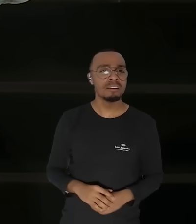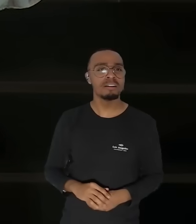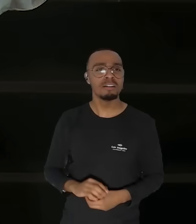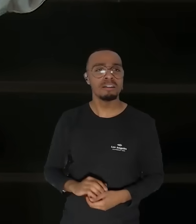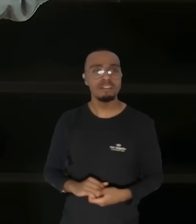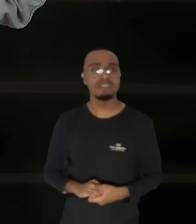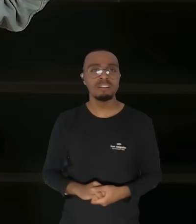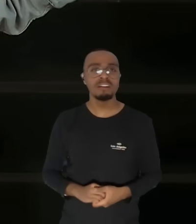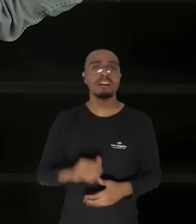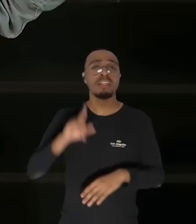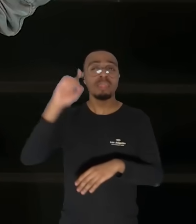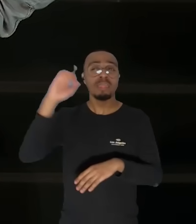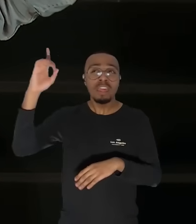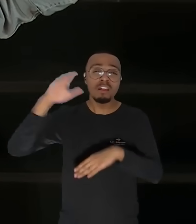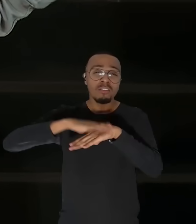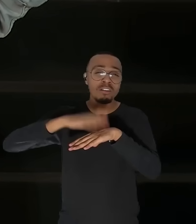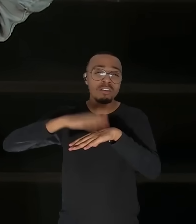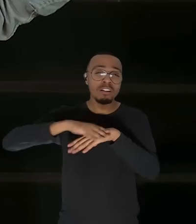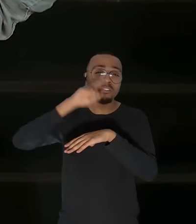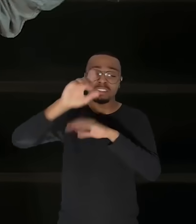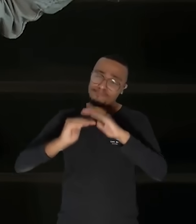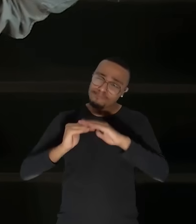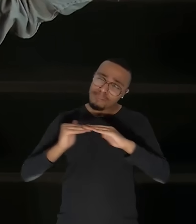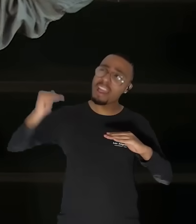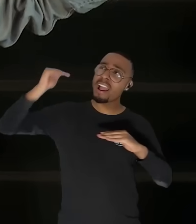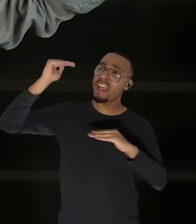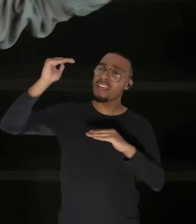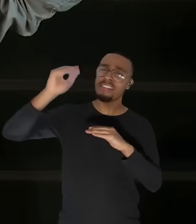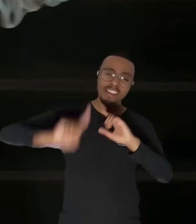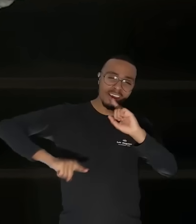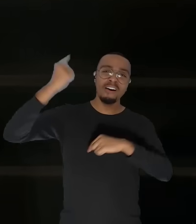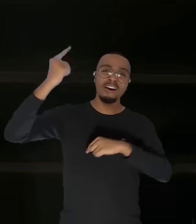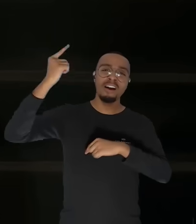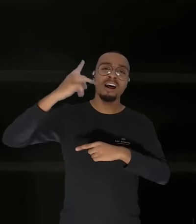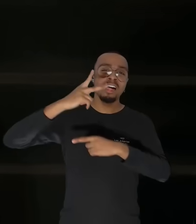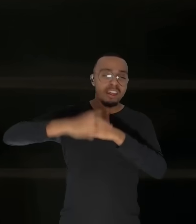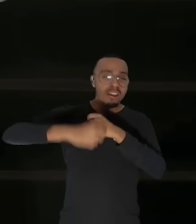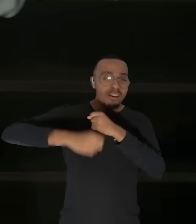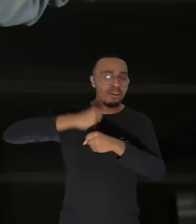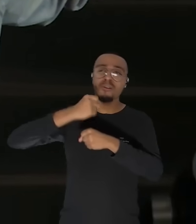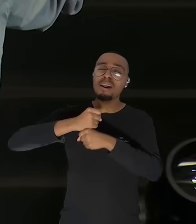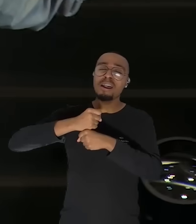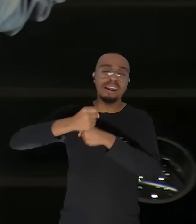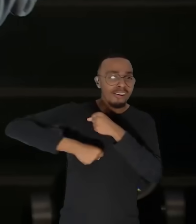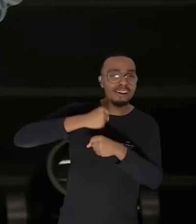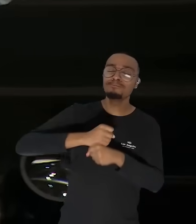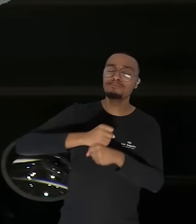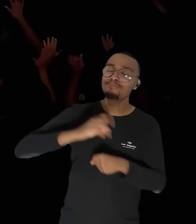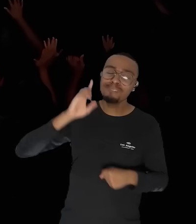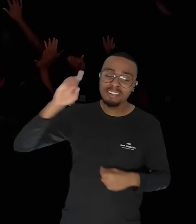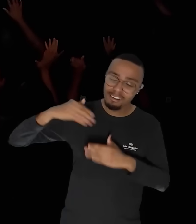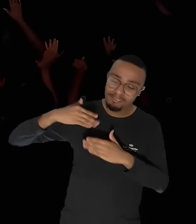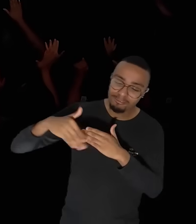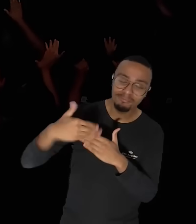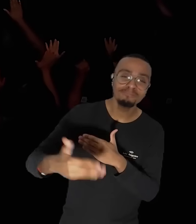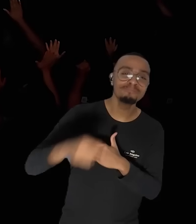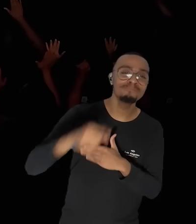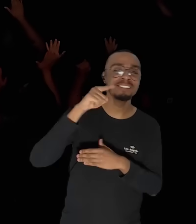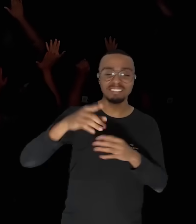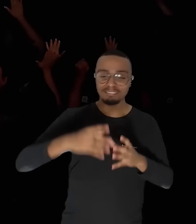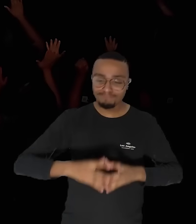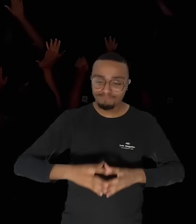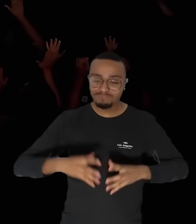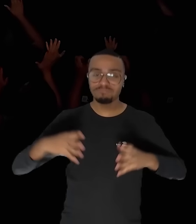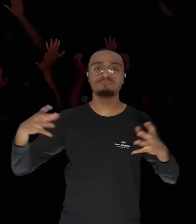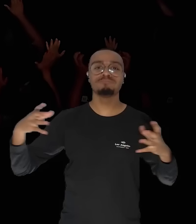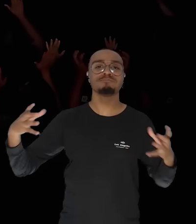promoção. Deus está te levando para crescer. Você vai crescer nos próximos anos, nos próximos dias. Você vai alargar suas fronteiras. O lugar de onde